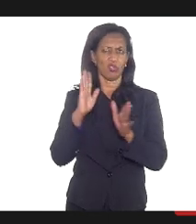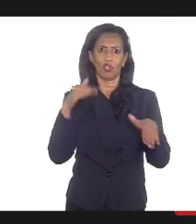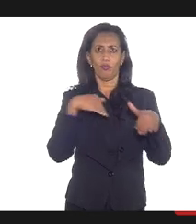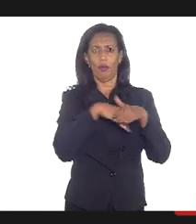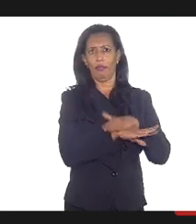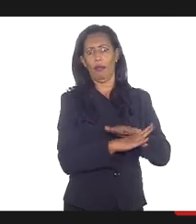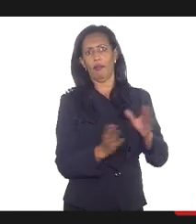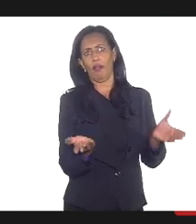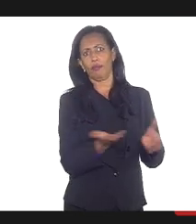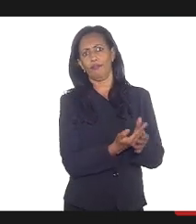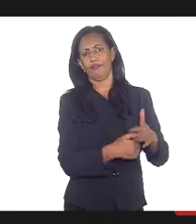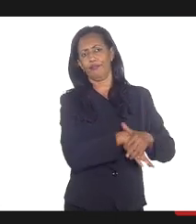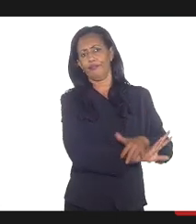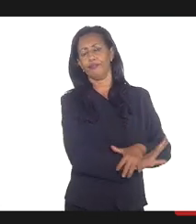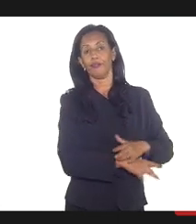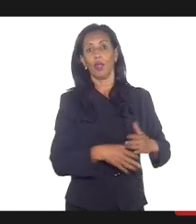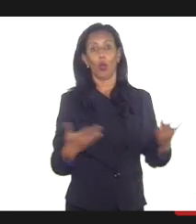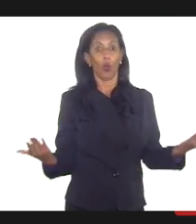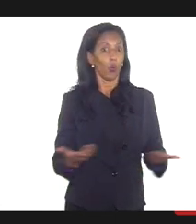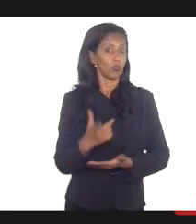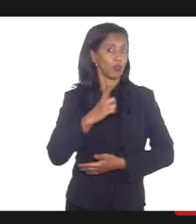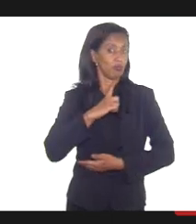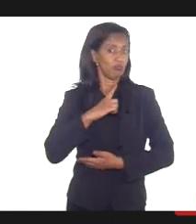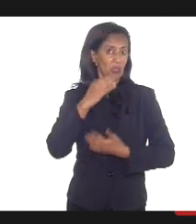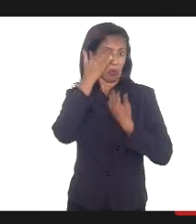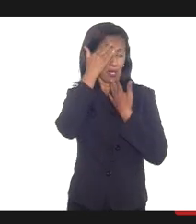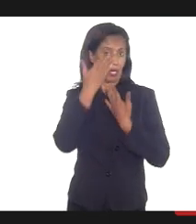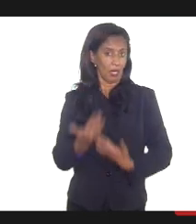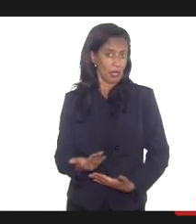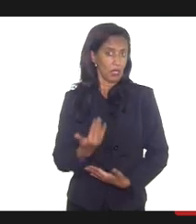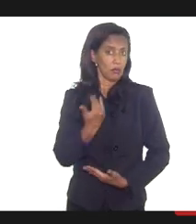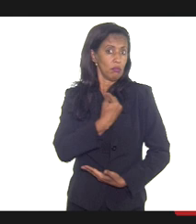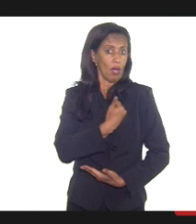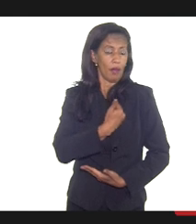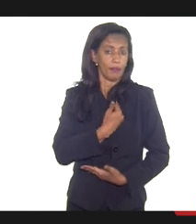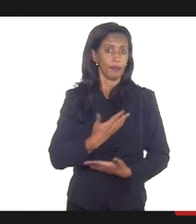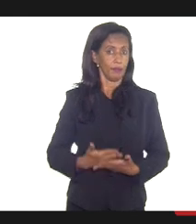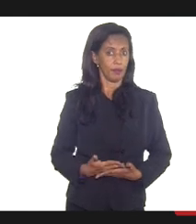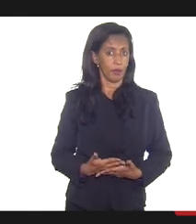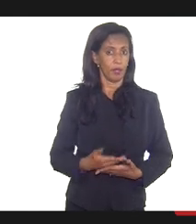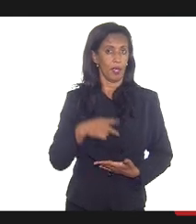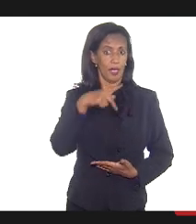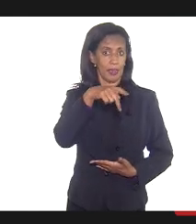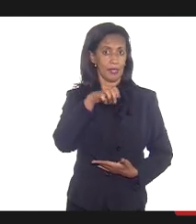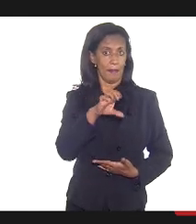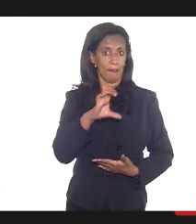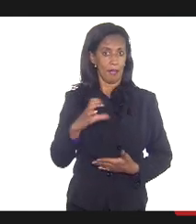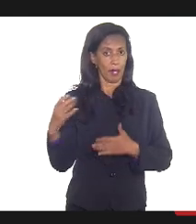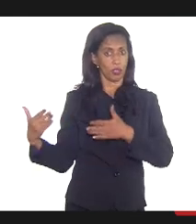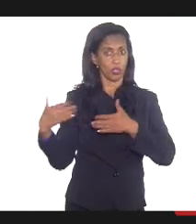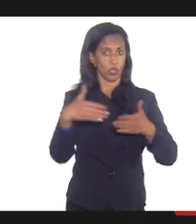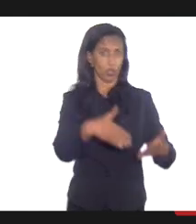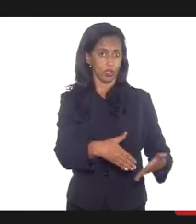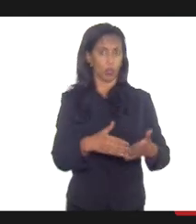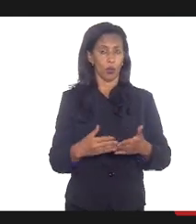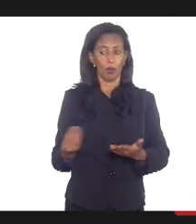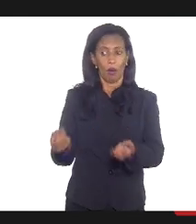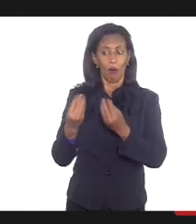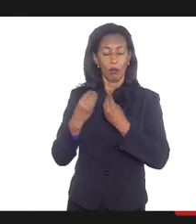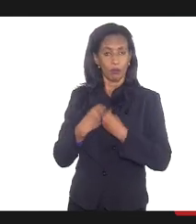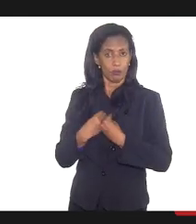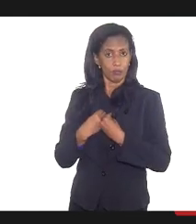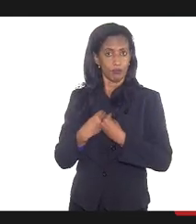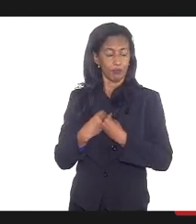Então, hoje, eu tenho certeza, onde eu agradeço aos meus novos colegas, que essa PEC vem para nos dar